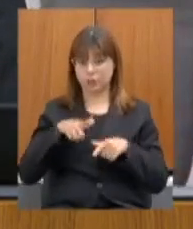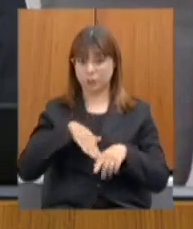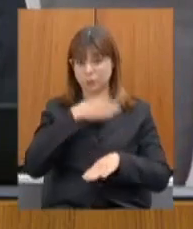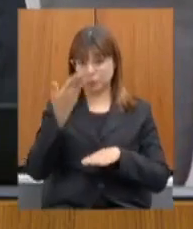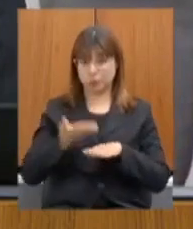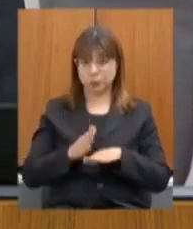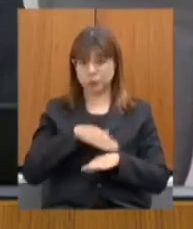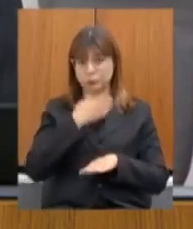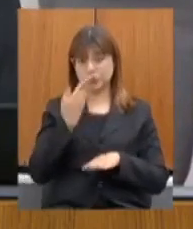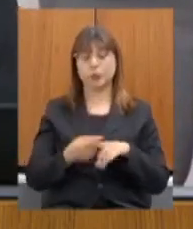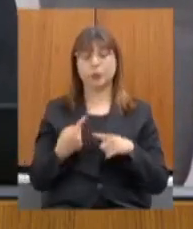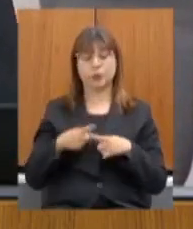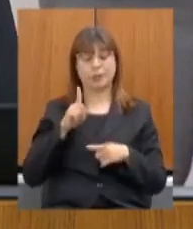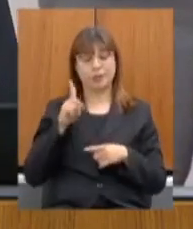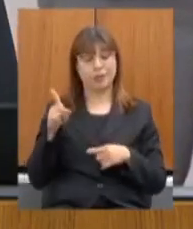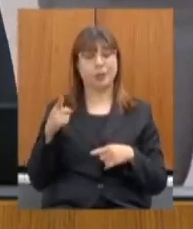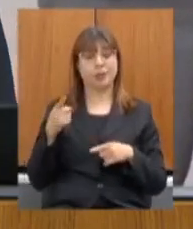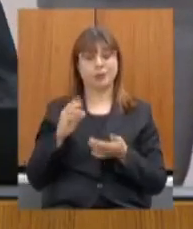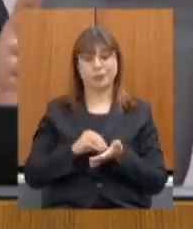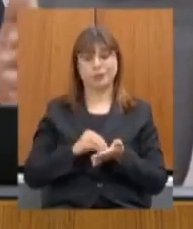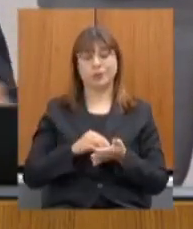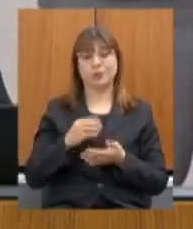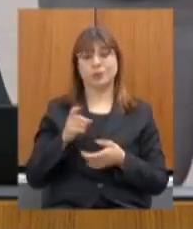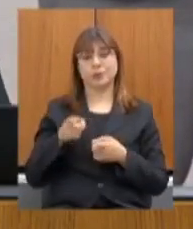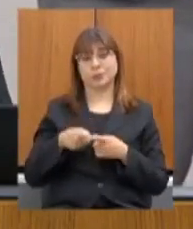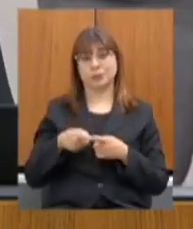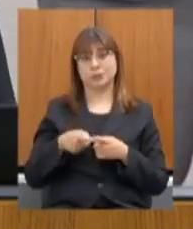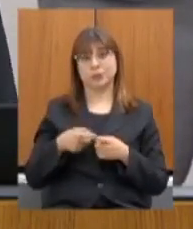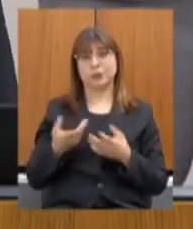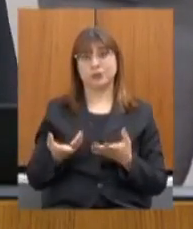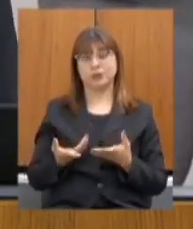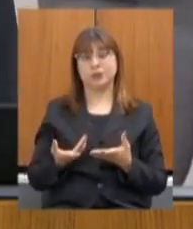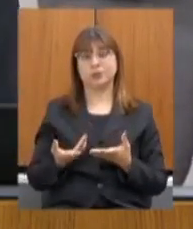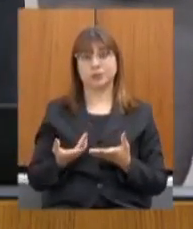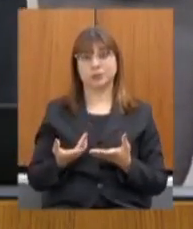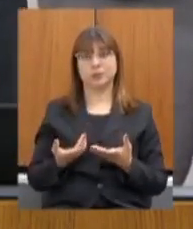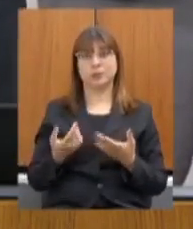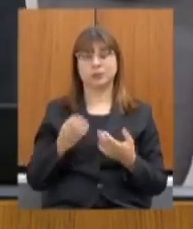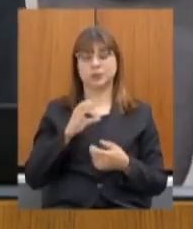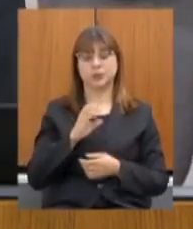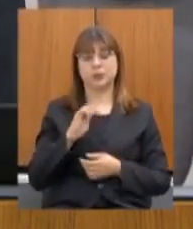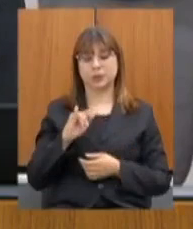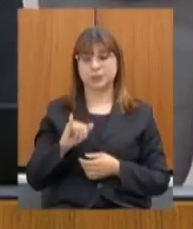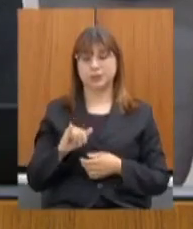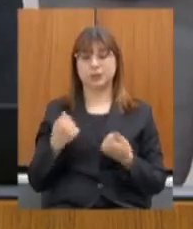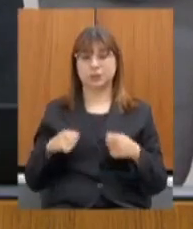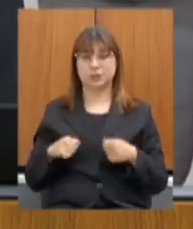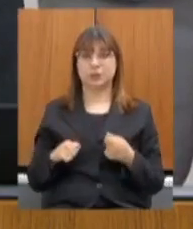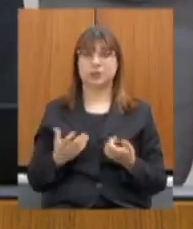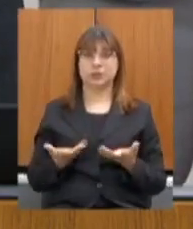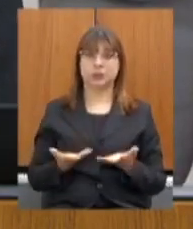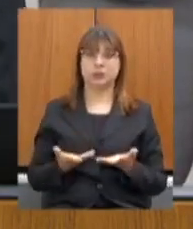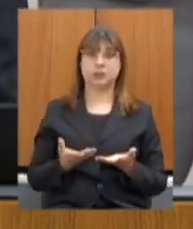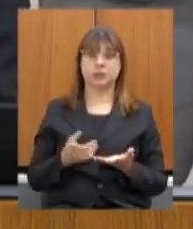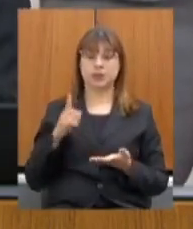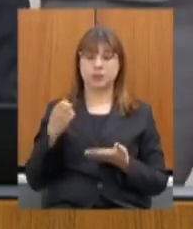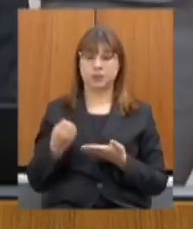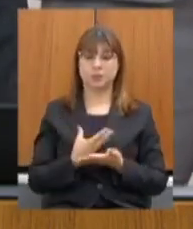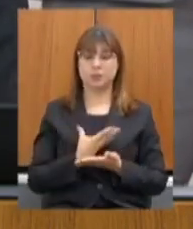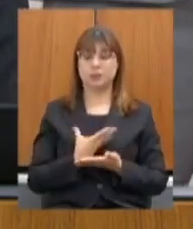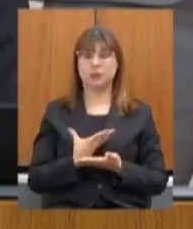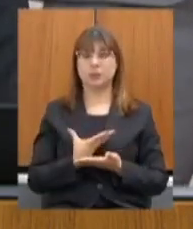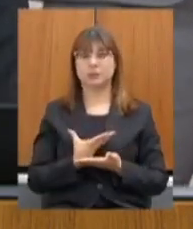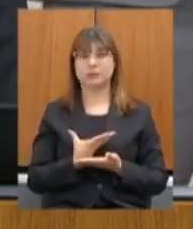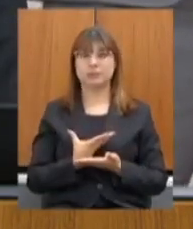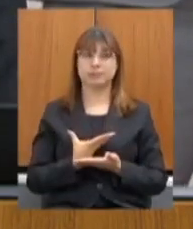precisando de médicos, estar sem médicos queiram ir para atender no CTI Covid. E ele manda num certo